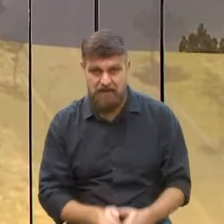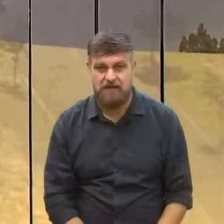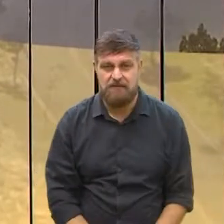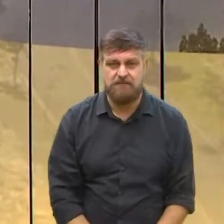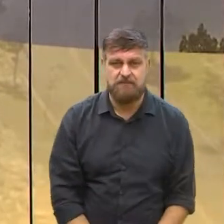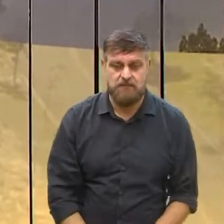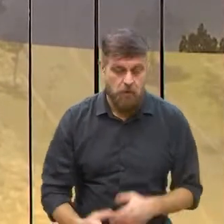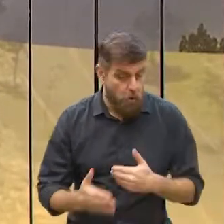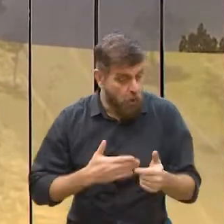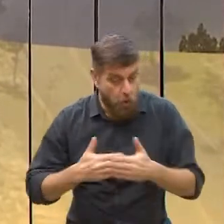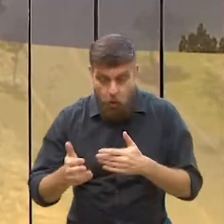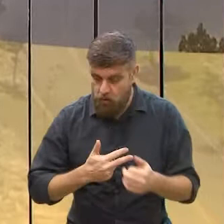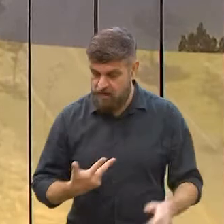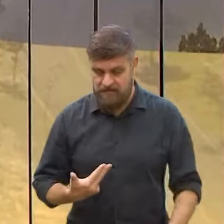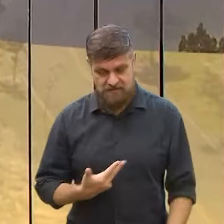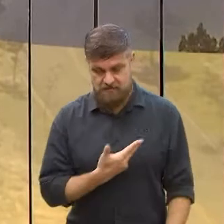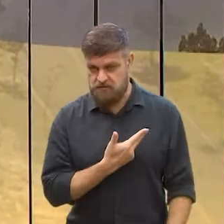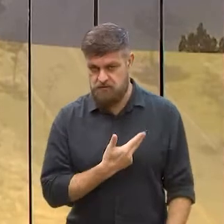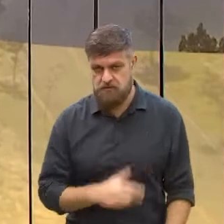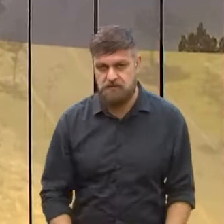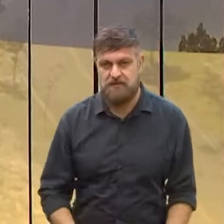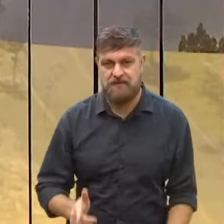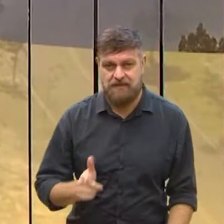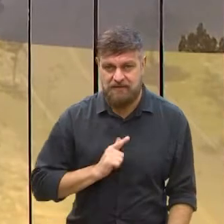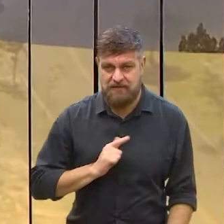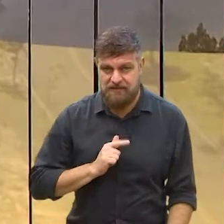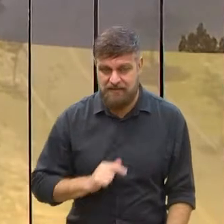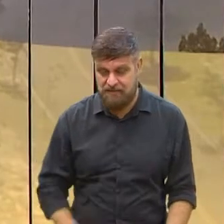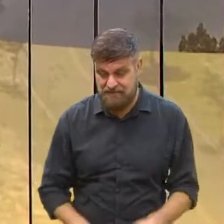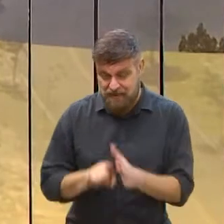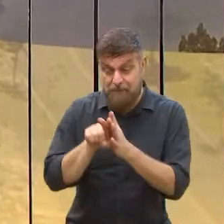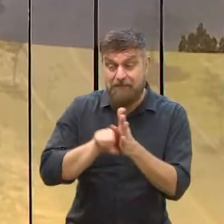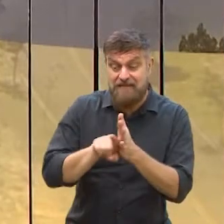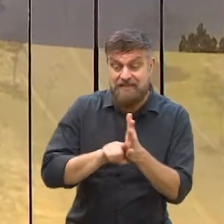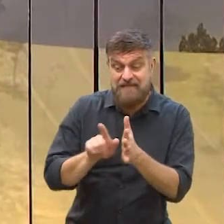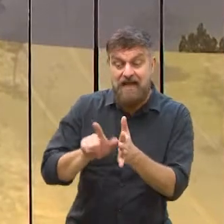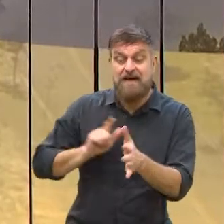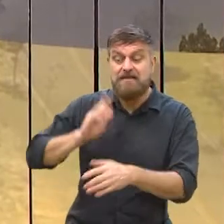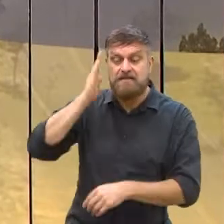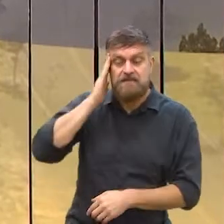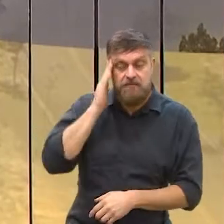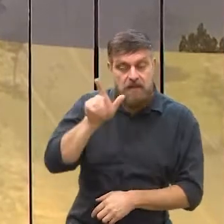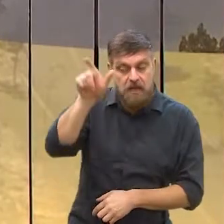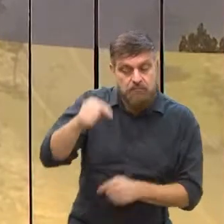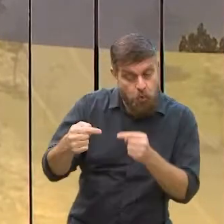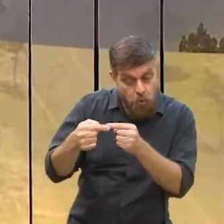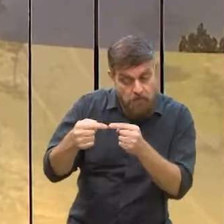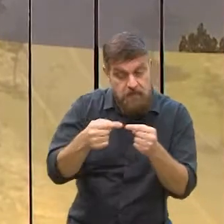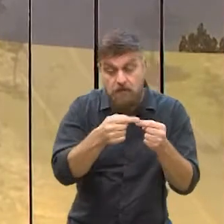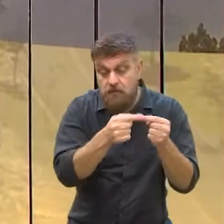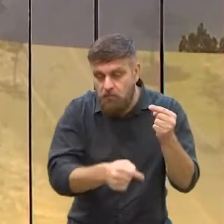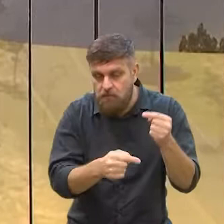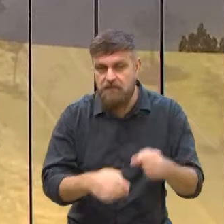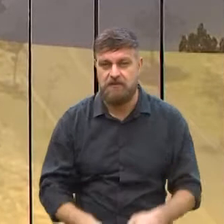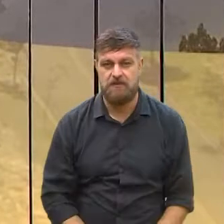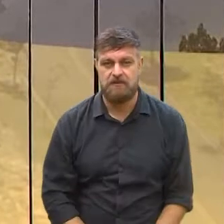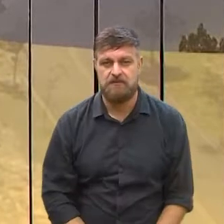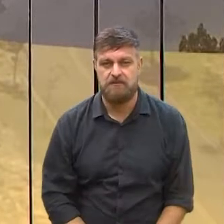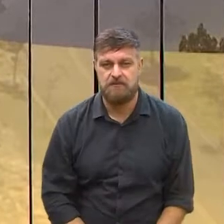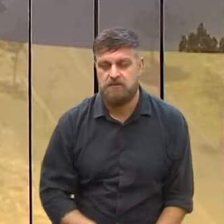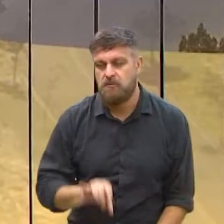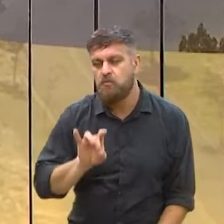né? Como toda cirurgia, ela tem indicações bem precisas, né? Não é uma questão